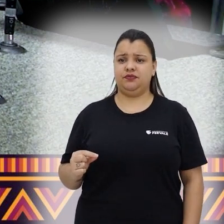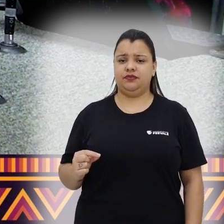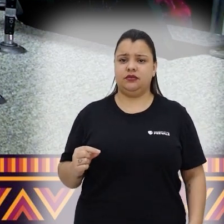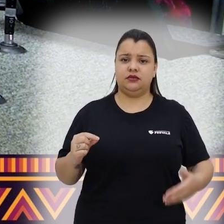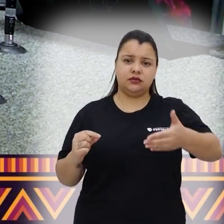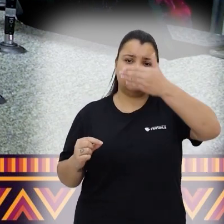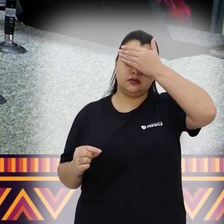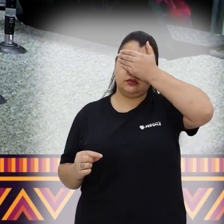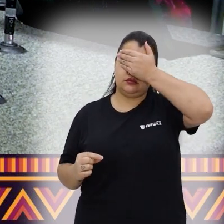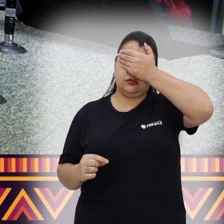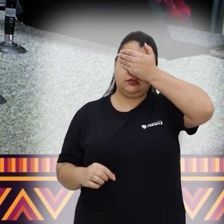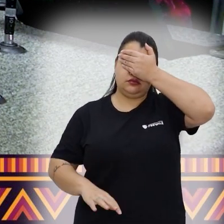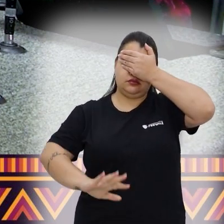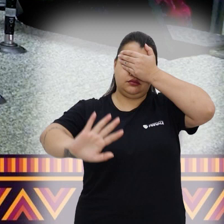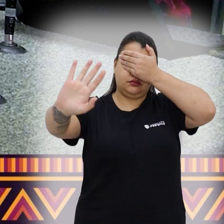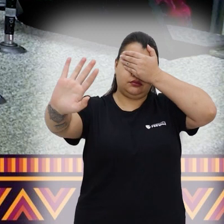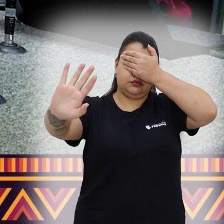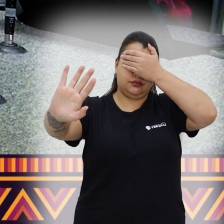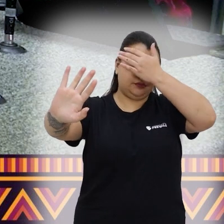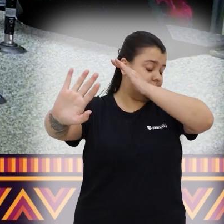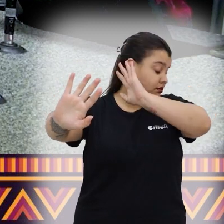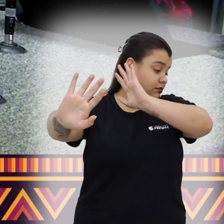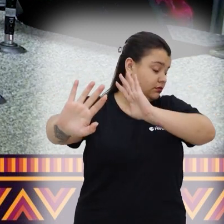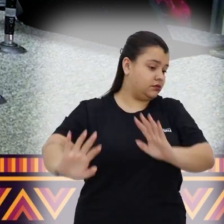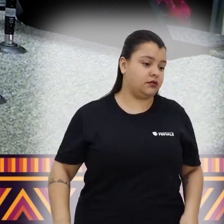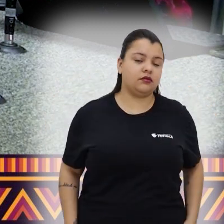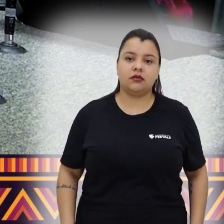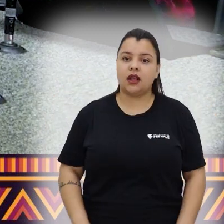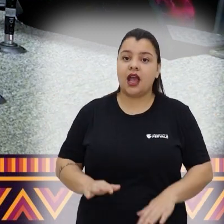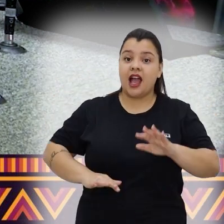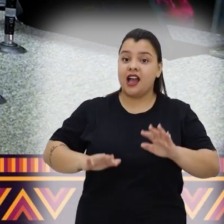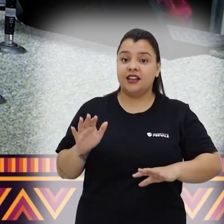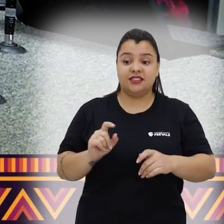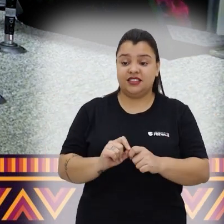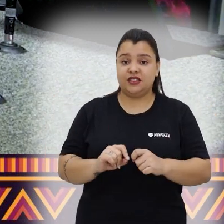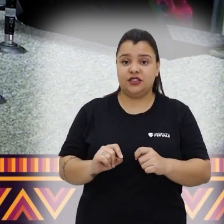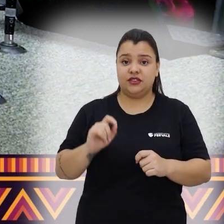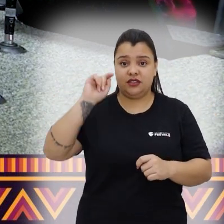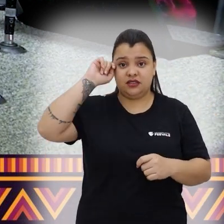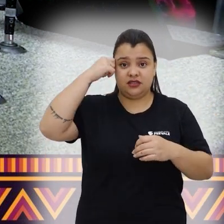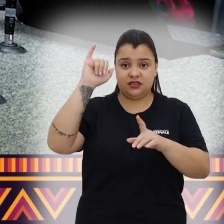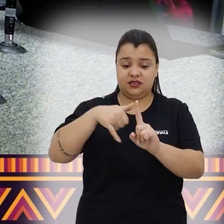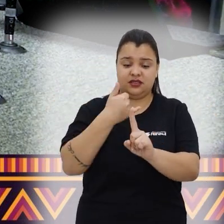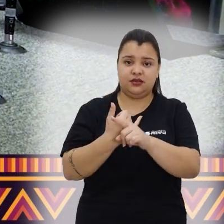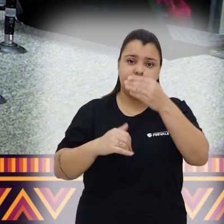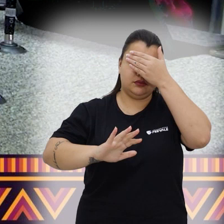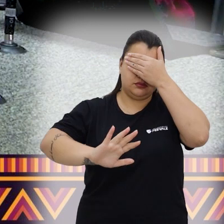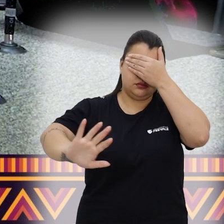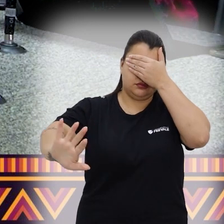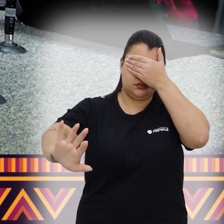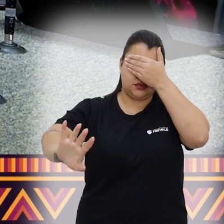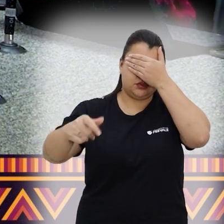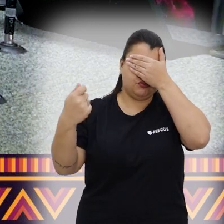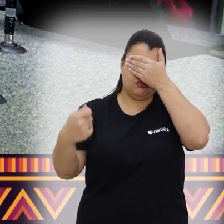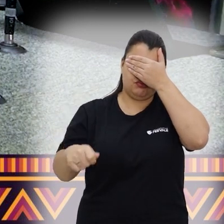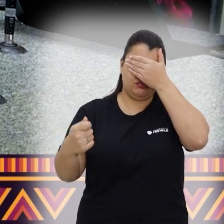venda. Tamanho é o crime que é cometido no cotidiano da gente. Eu acho que foi isso que realmente aconteceu. Tu tem que botar uma